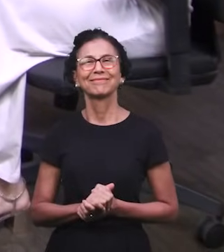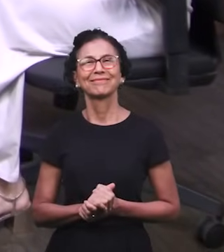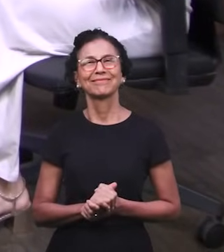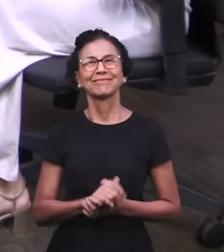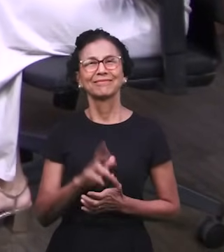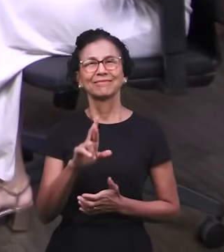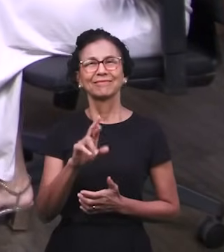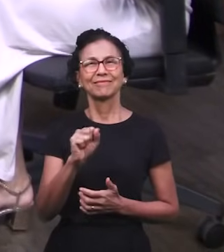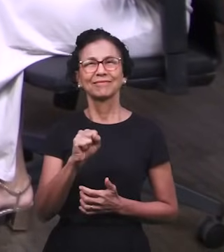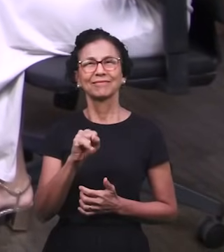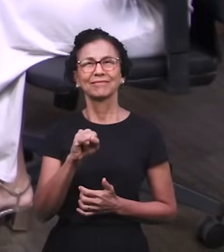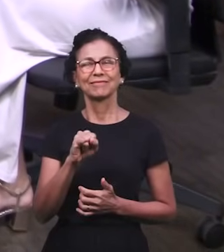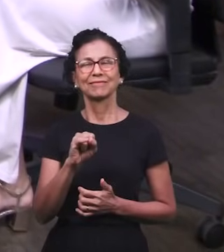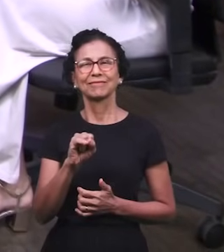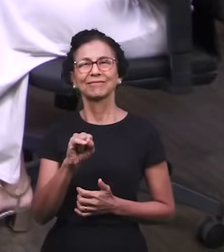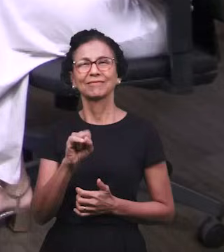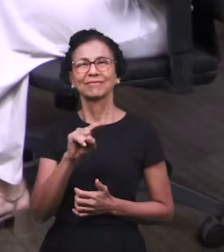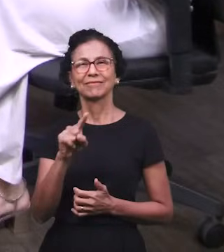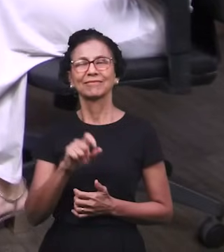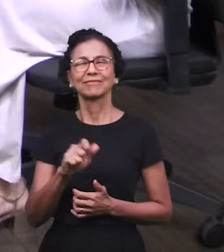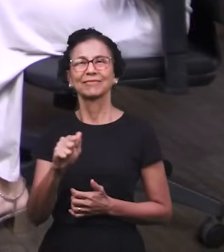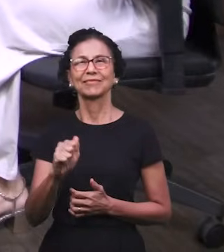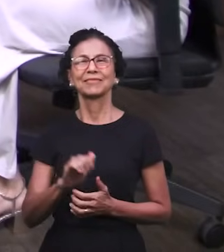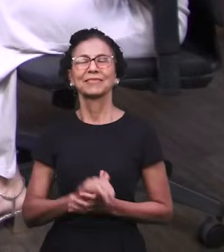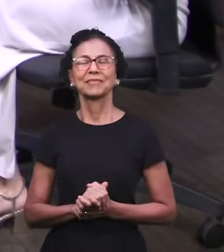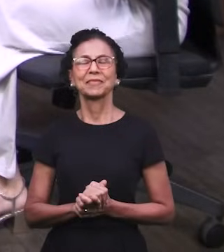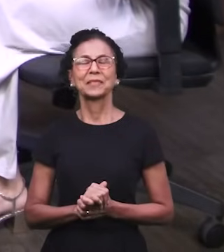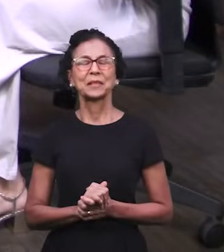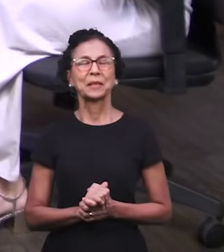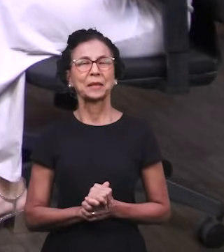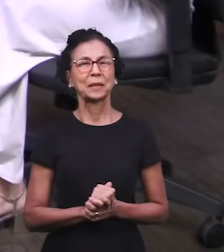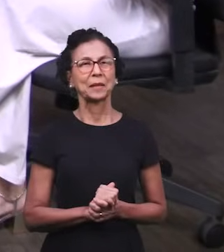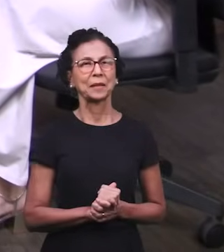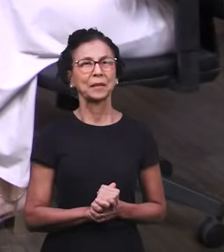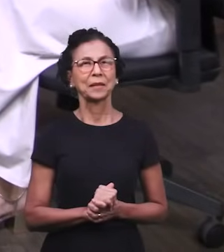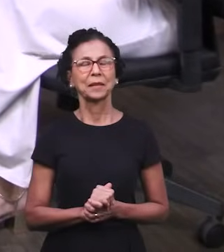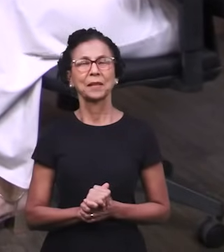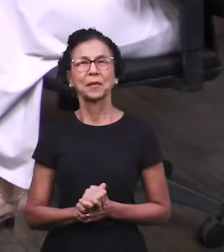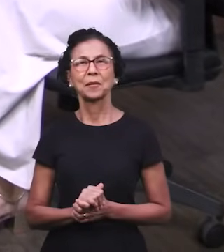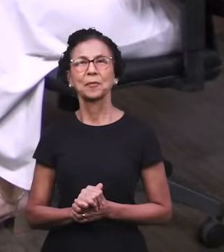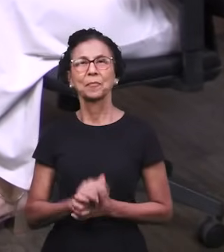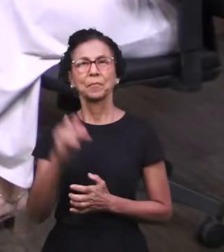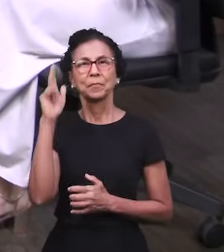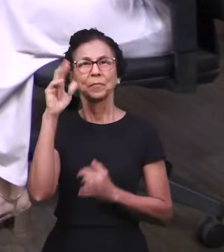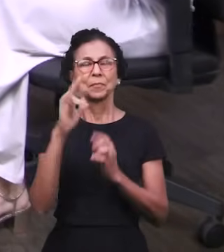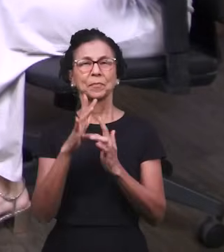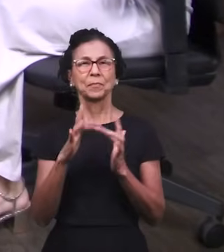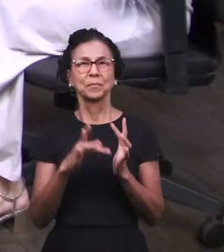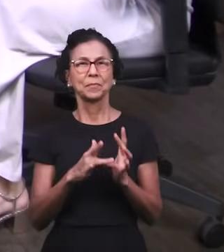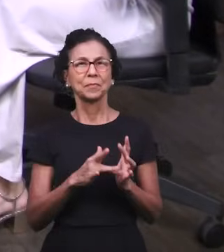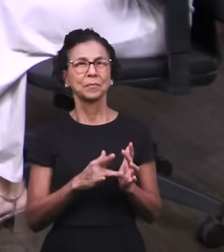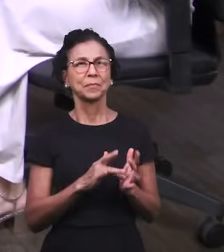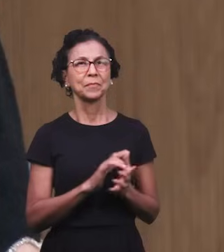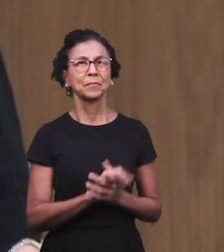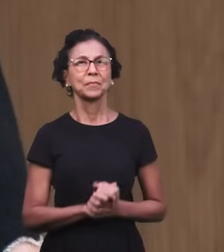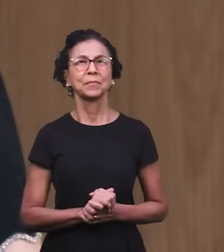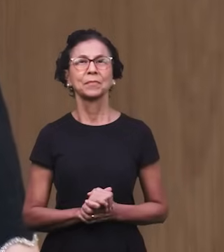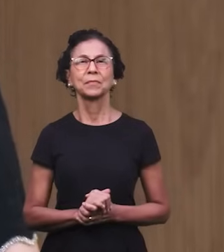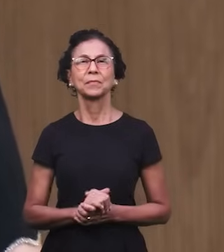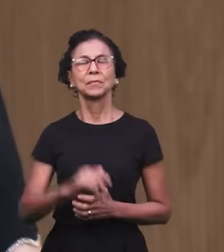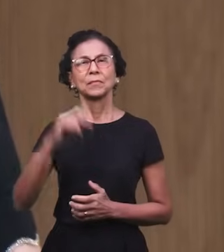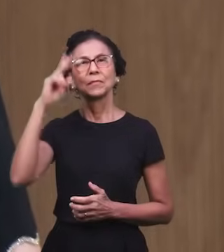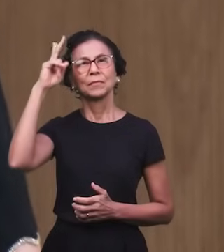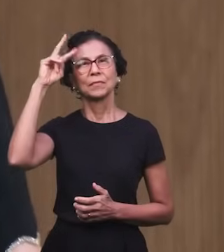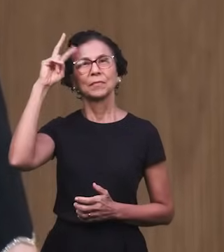Prazer tê-la conosco aqui mais uma vez, Igualmente. A paz do Senhor, pastor Fernando. E também lembrar aqui dos roteiristas,